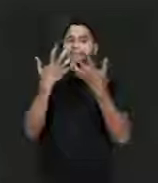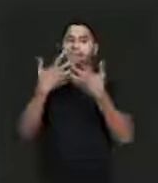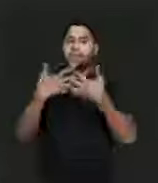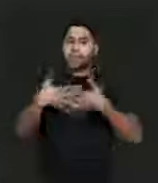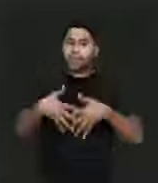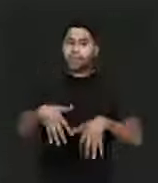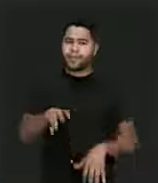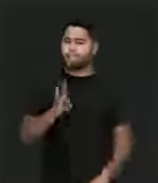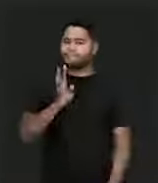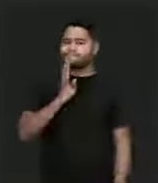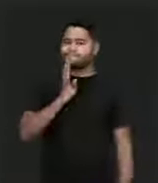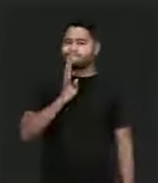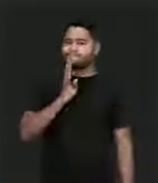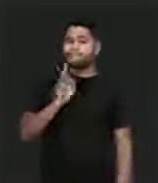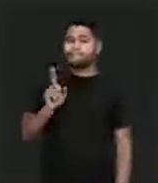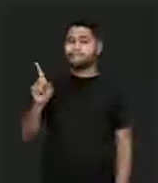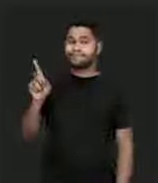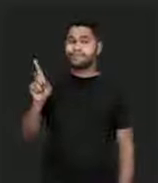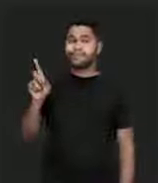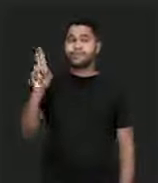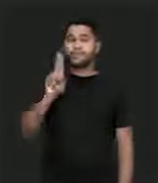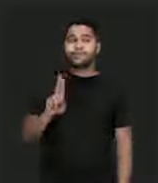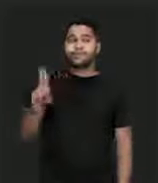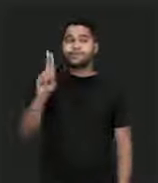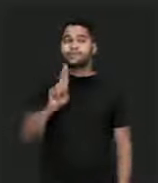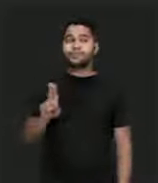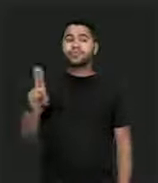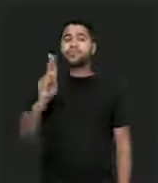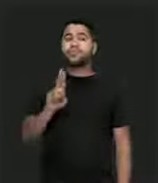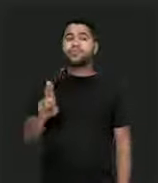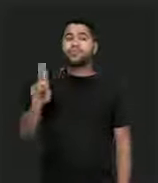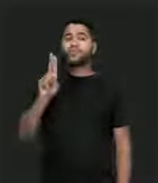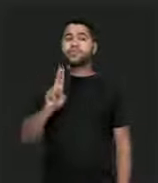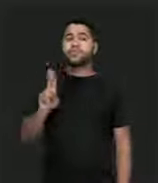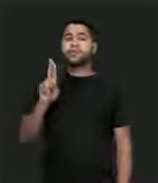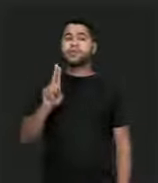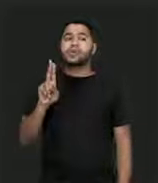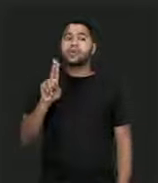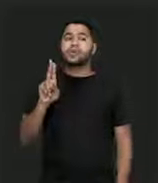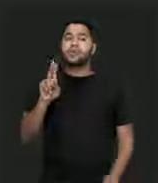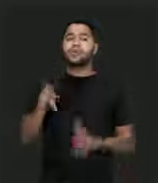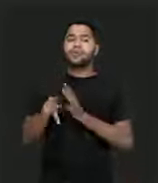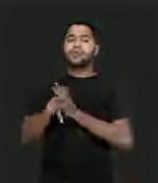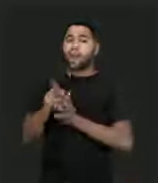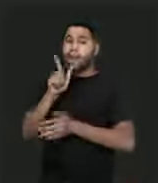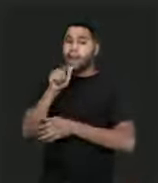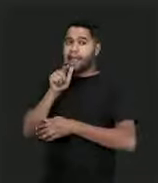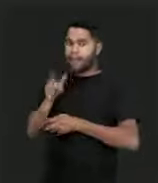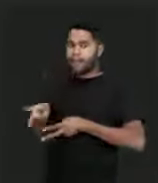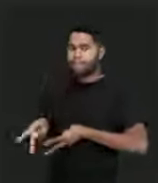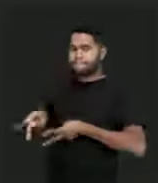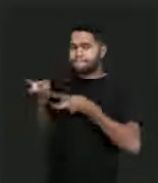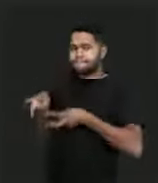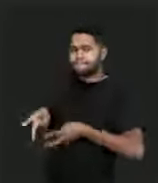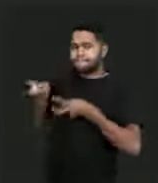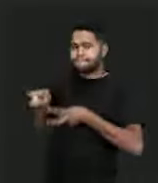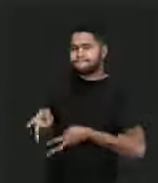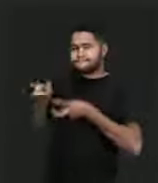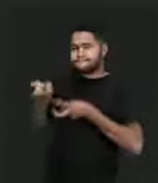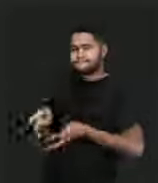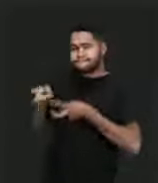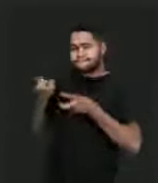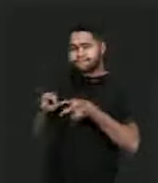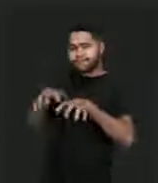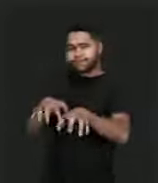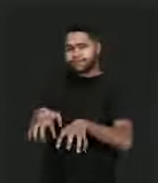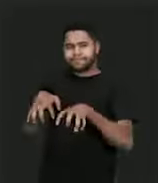temos conhecimento, que foi utilizada para extrair água das